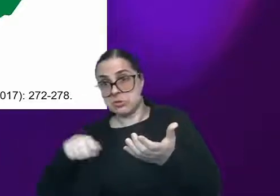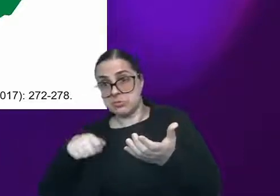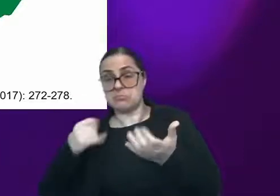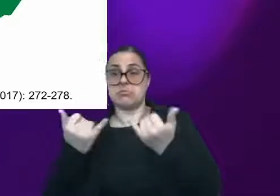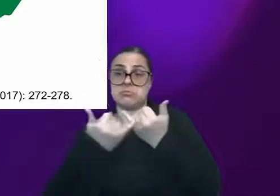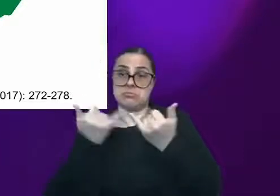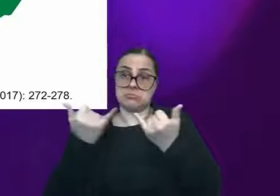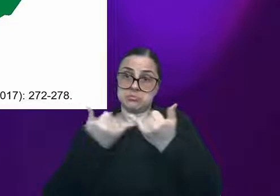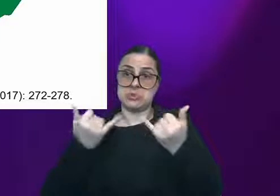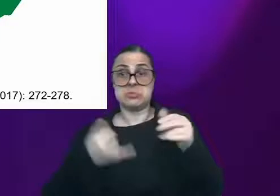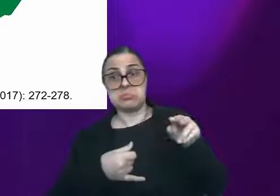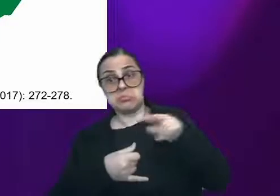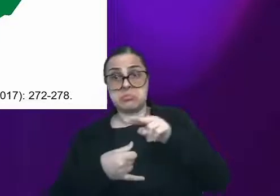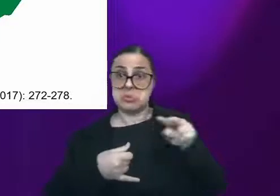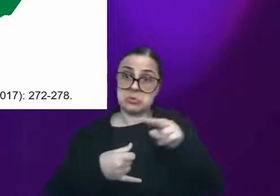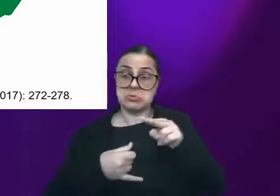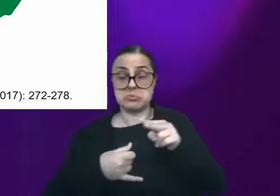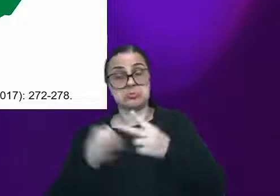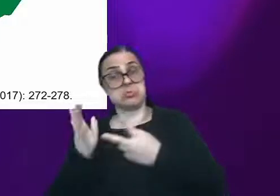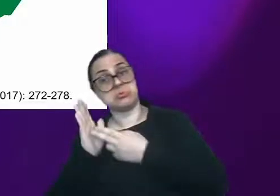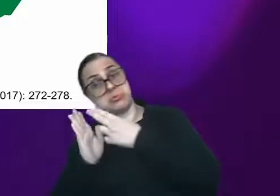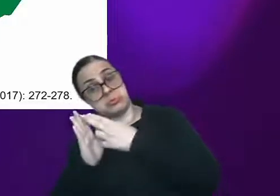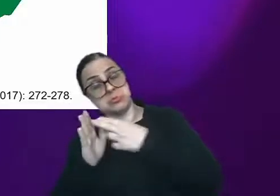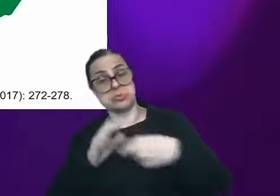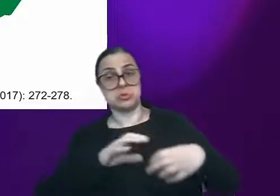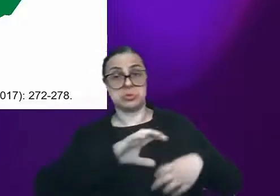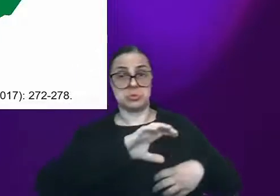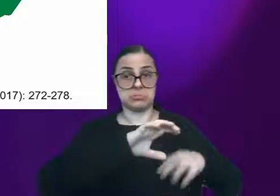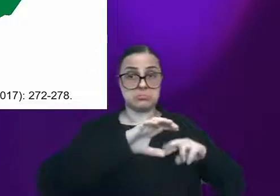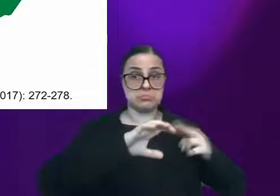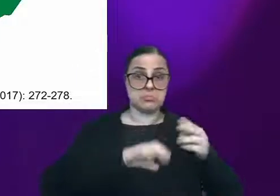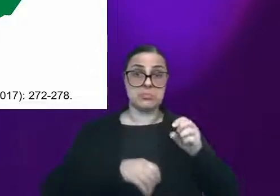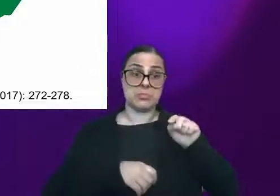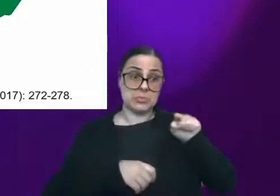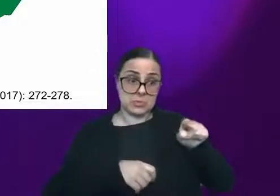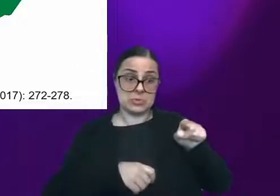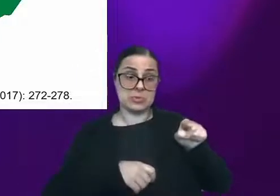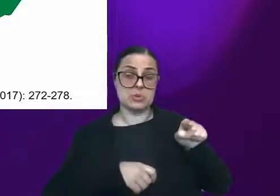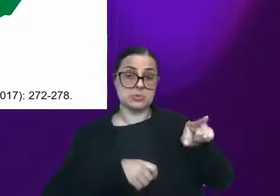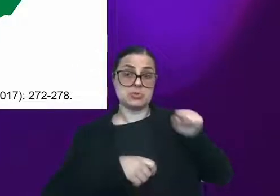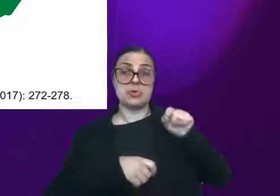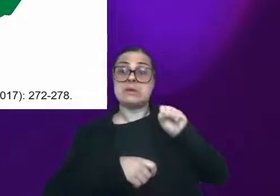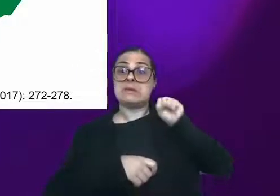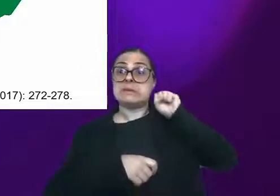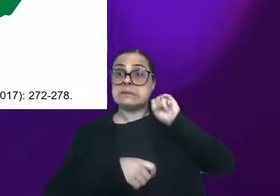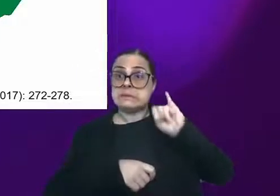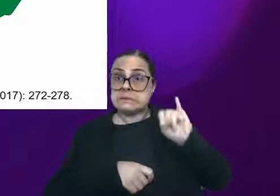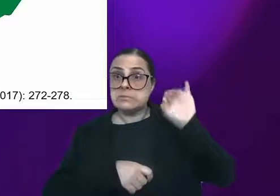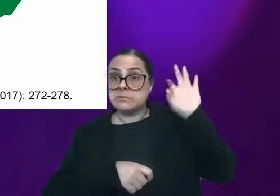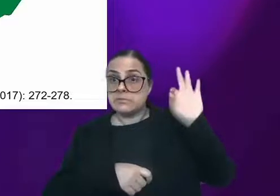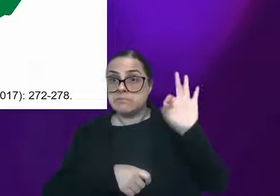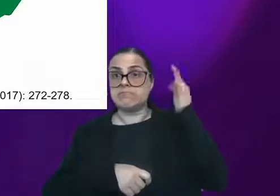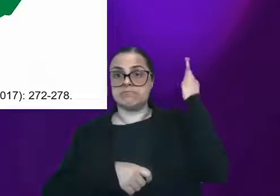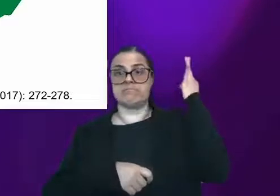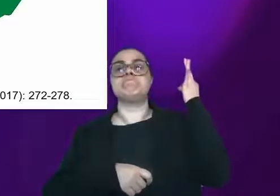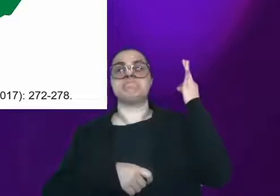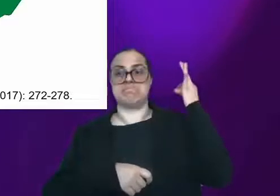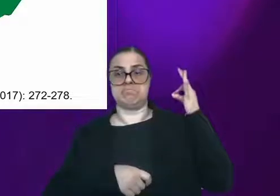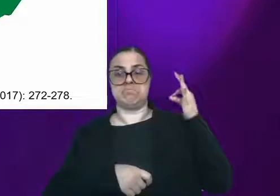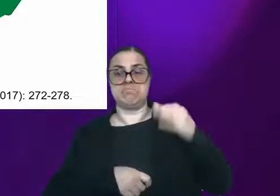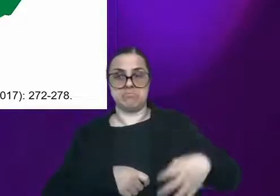A possibilidade do transplante, então, fica para uma situação em que você tem um nódulo numa